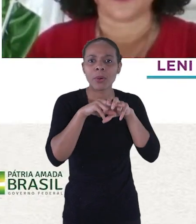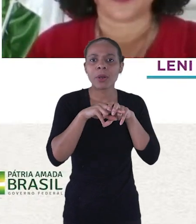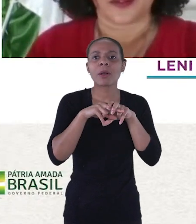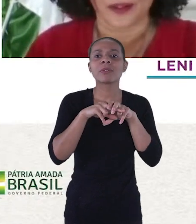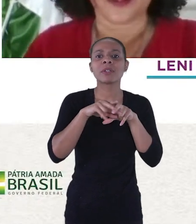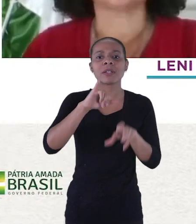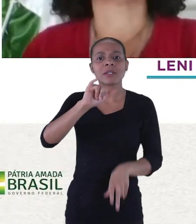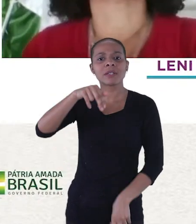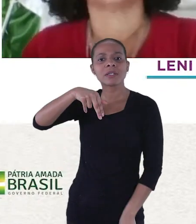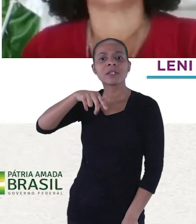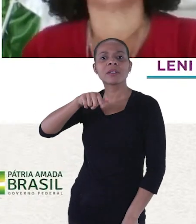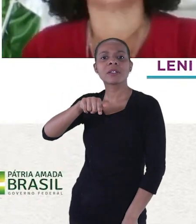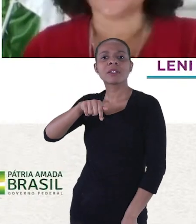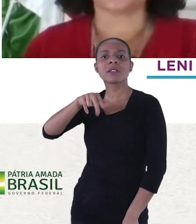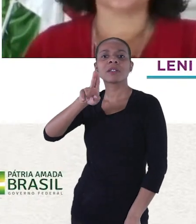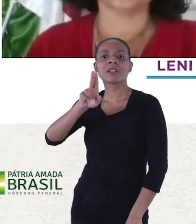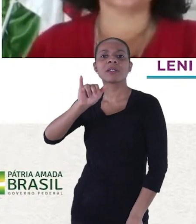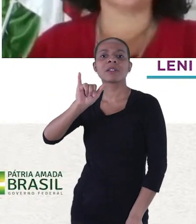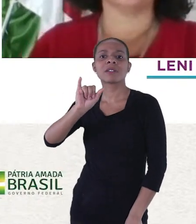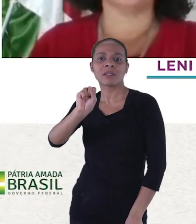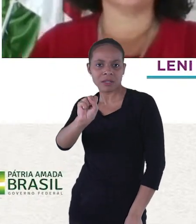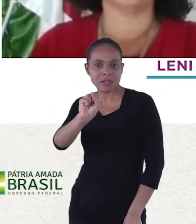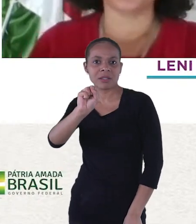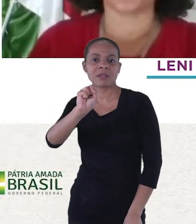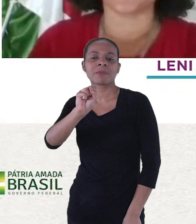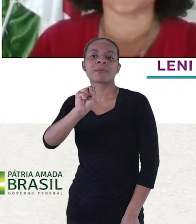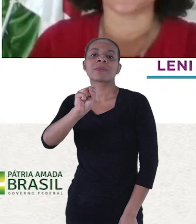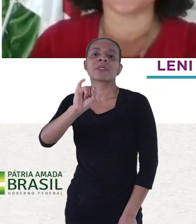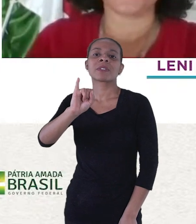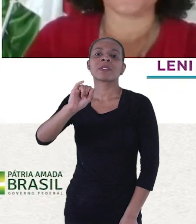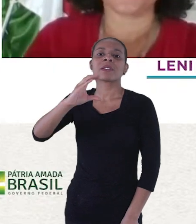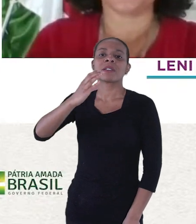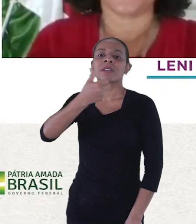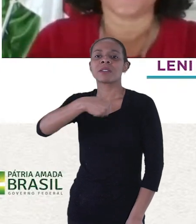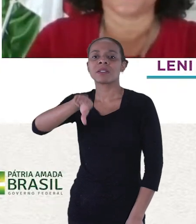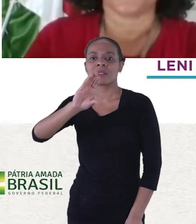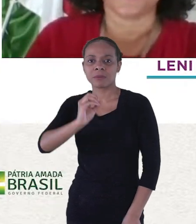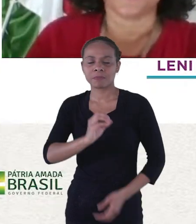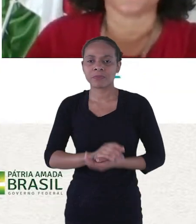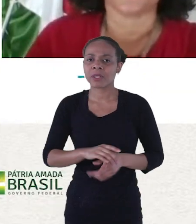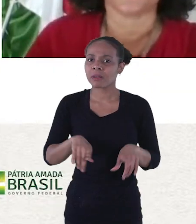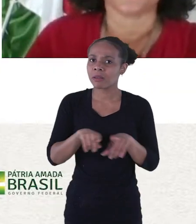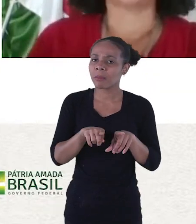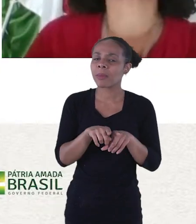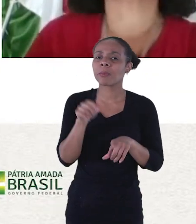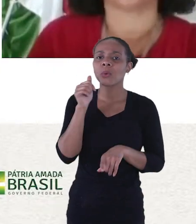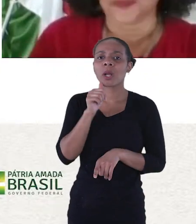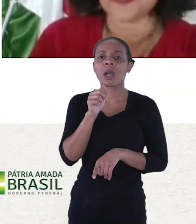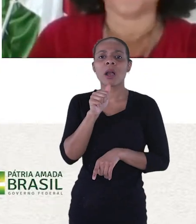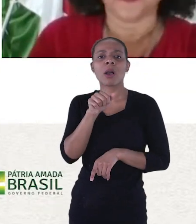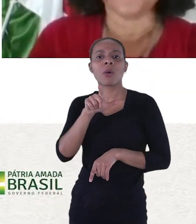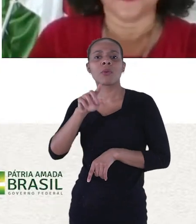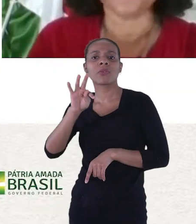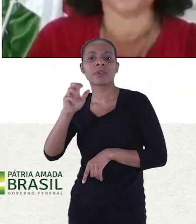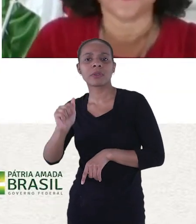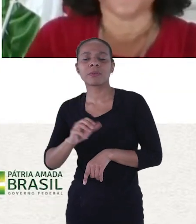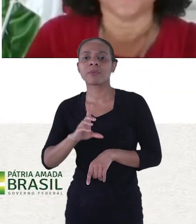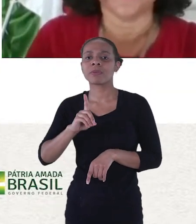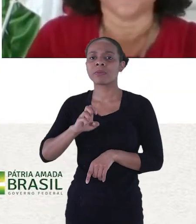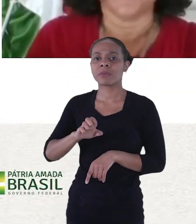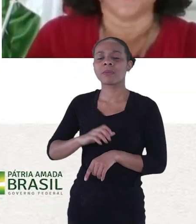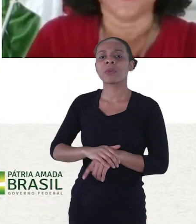Maria Firmina, em 59, né, com romance múltiplo. Aí Alta de Souza, ali no final do século